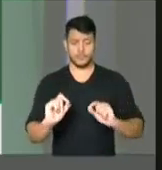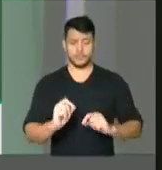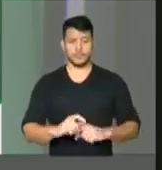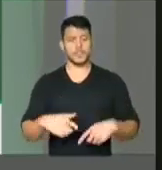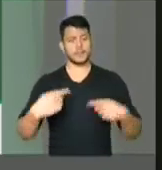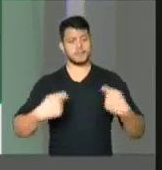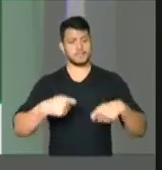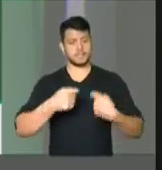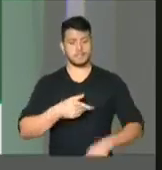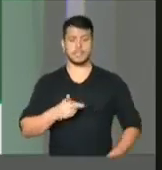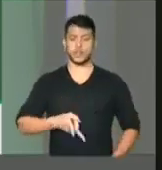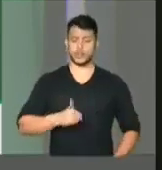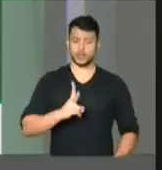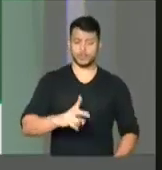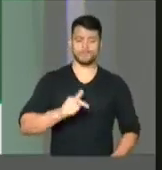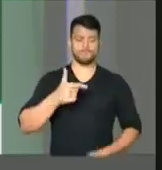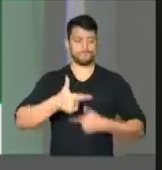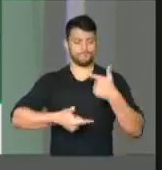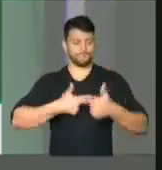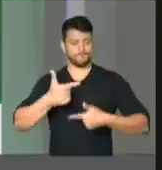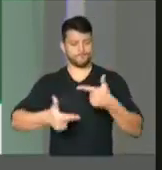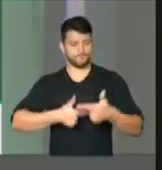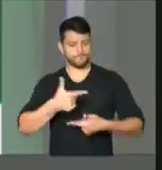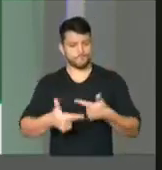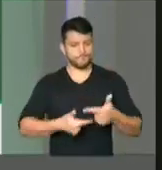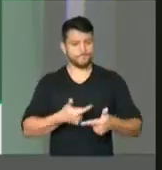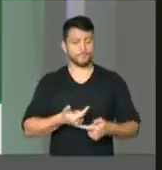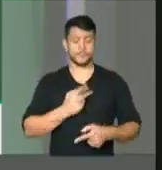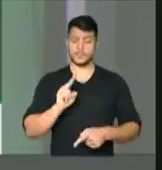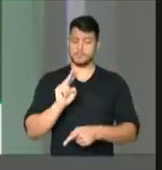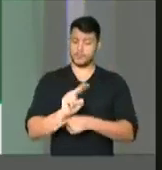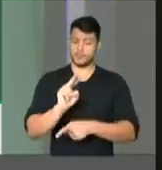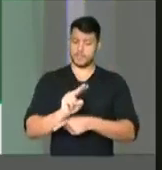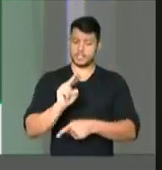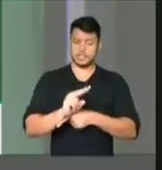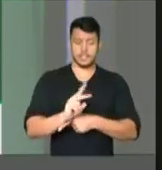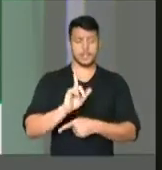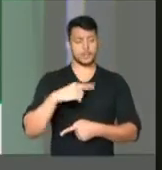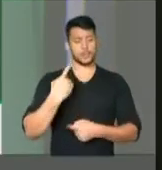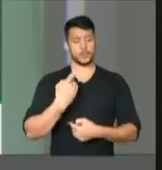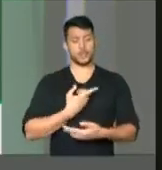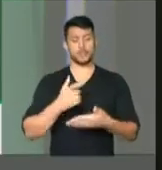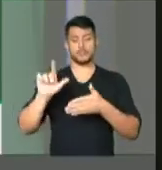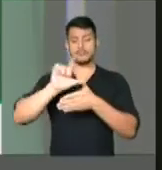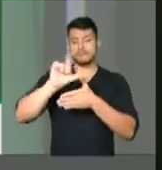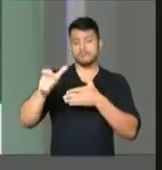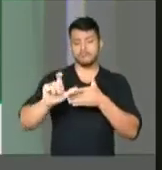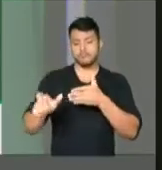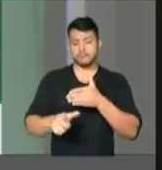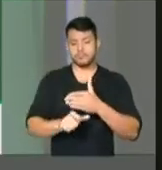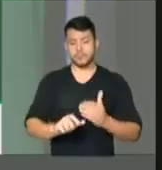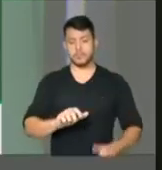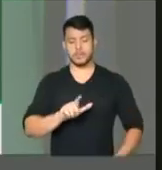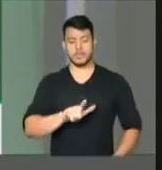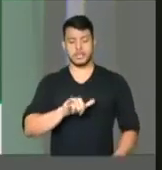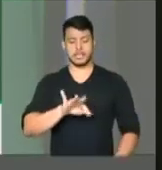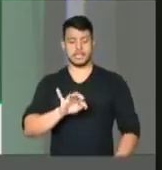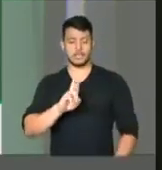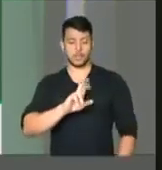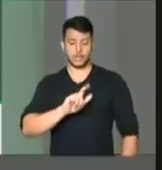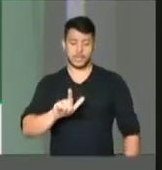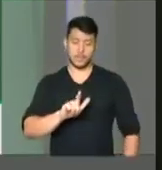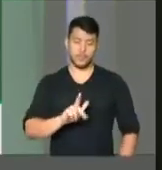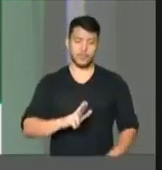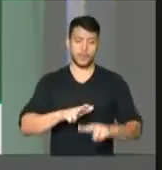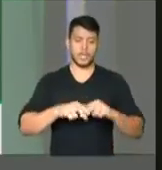trabalho diário e incansável de preservação do litoral brasileiro, que é tão maravilhoso e que nos orgulha